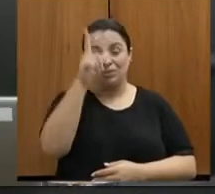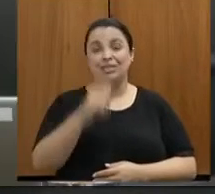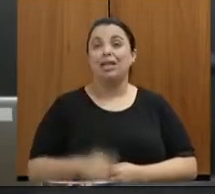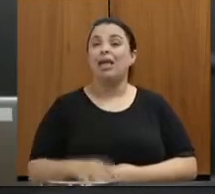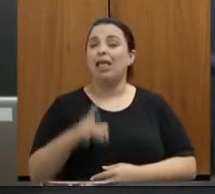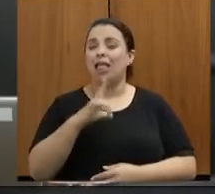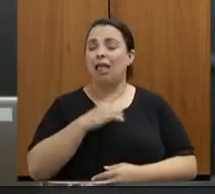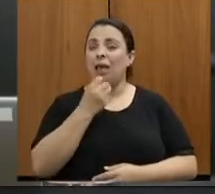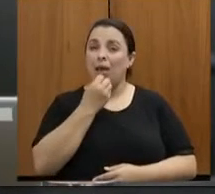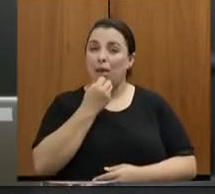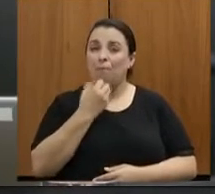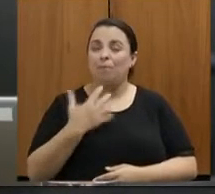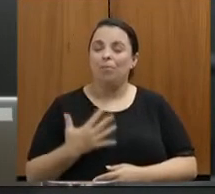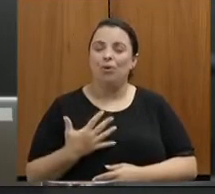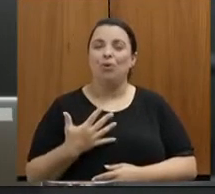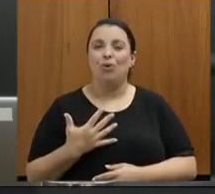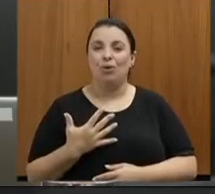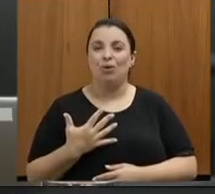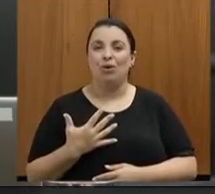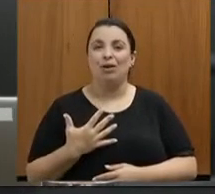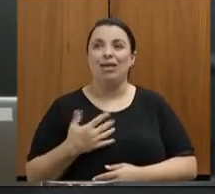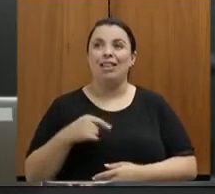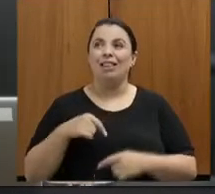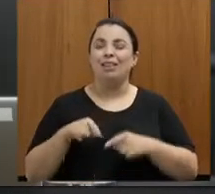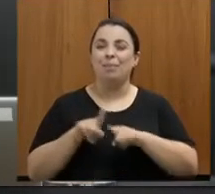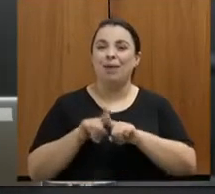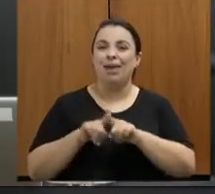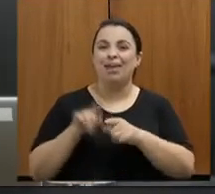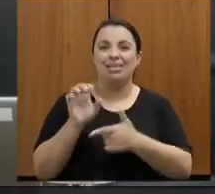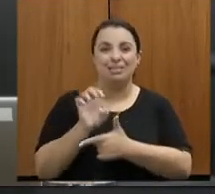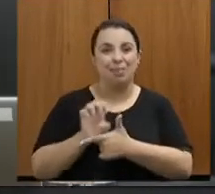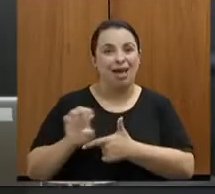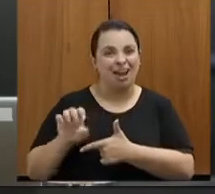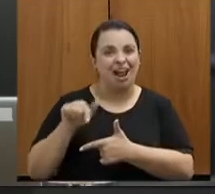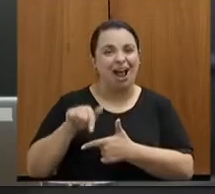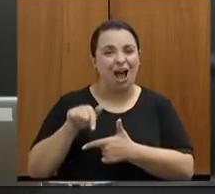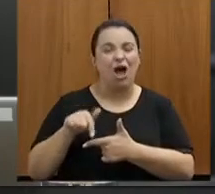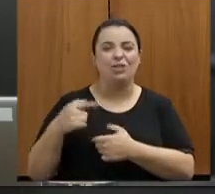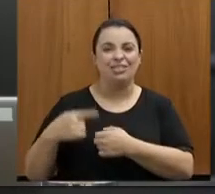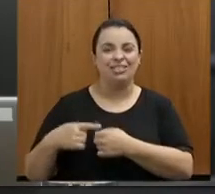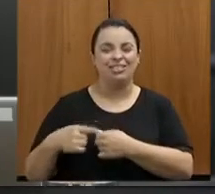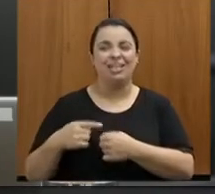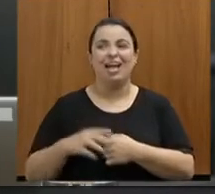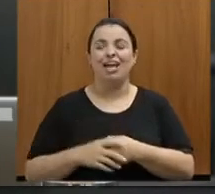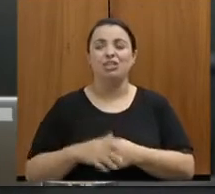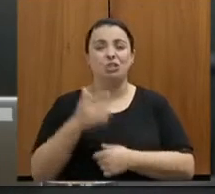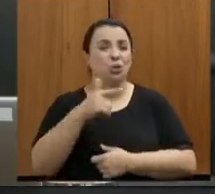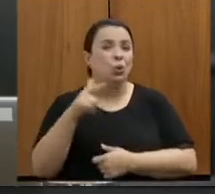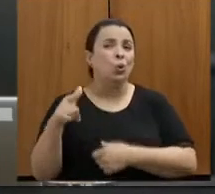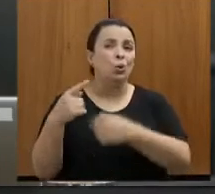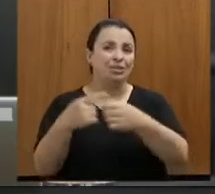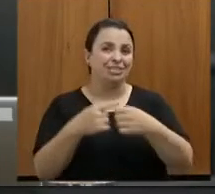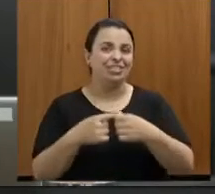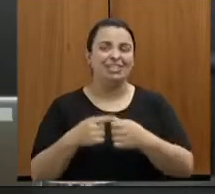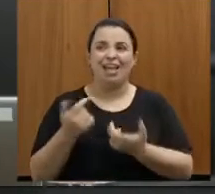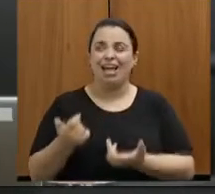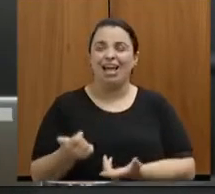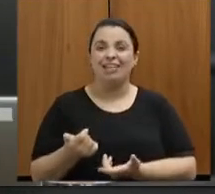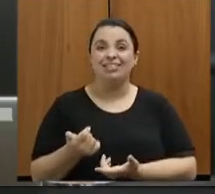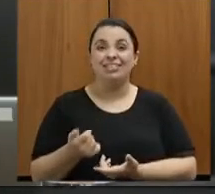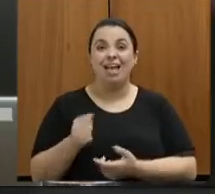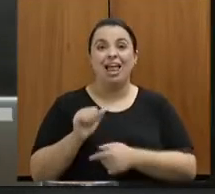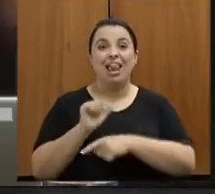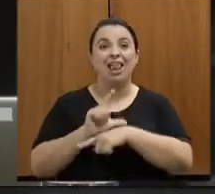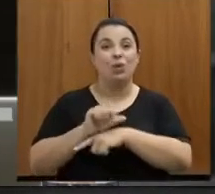beneficiado, como Esmeraldas também, outras cidades aqui, Lagoa Santa,